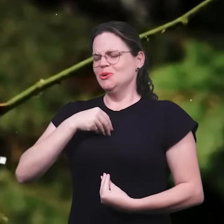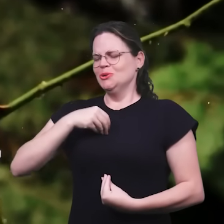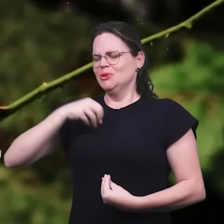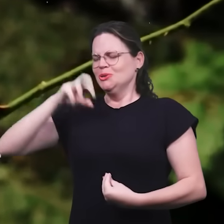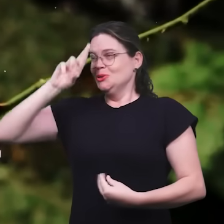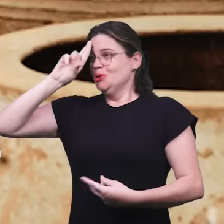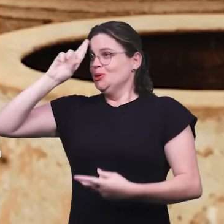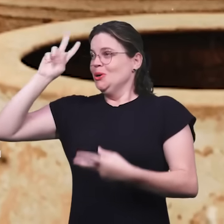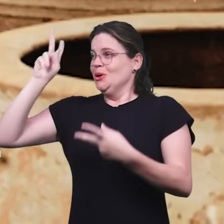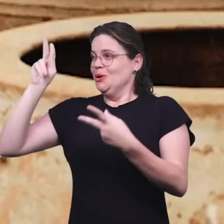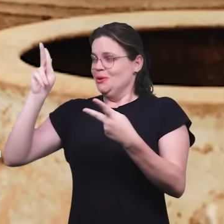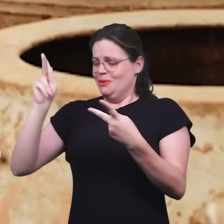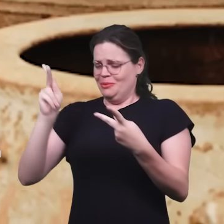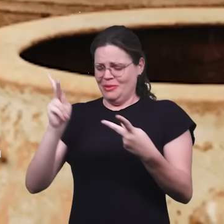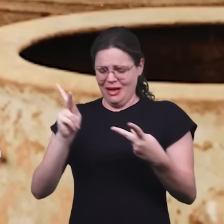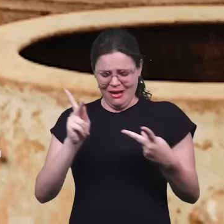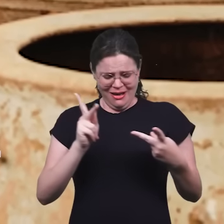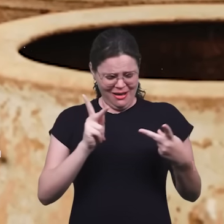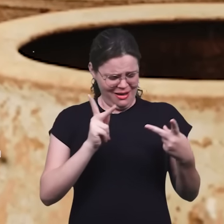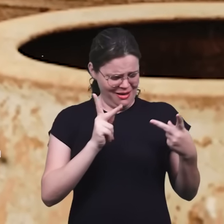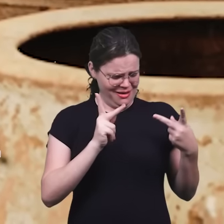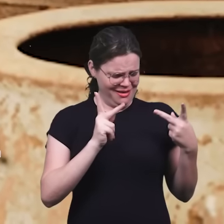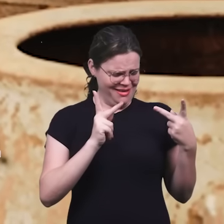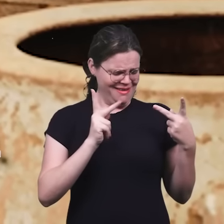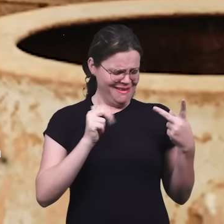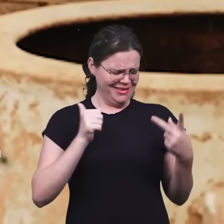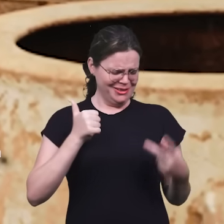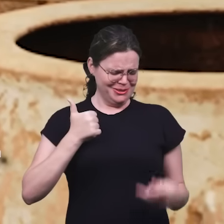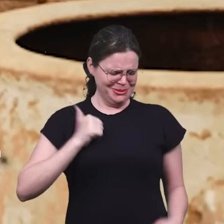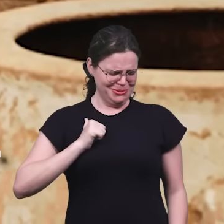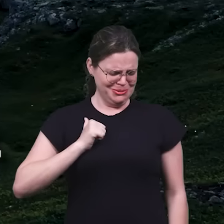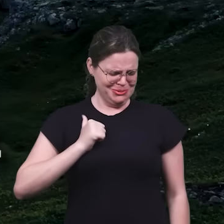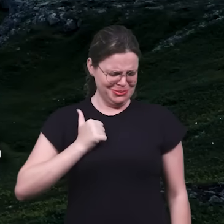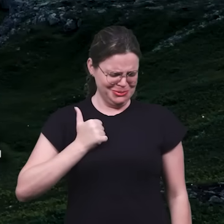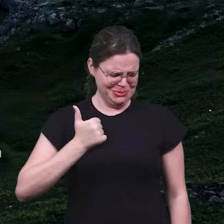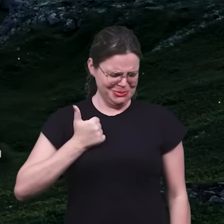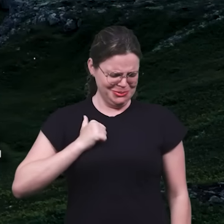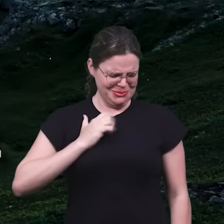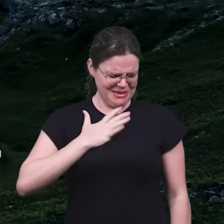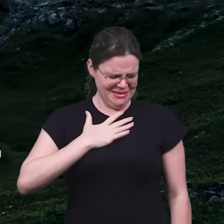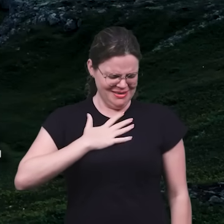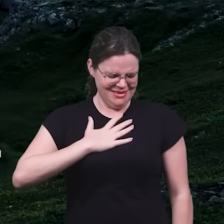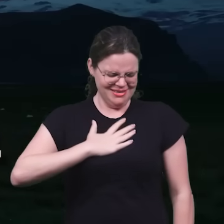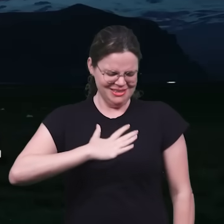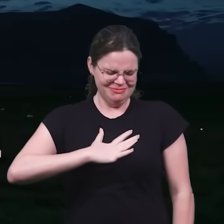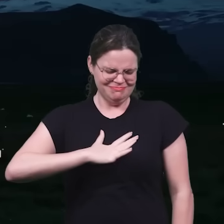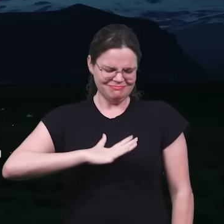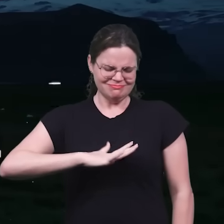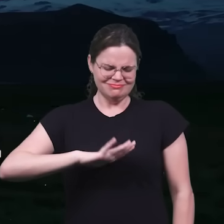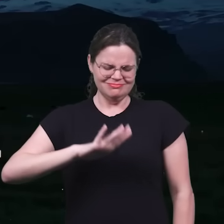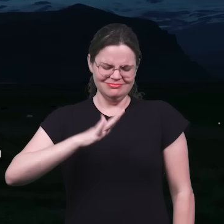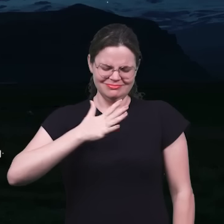Teu ser me acalma, ó Senhor.